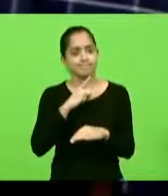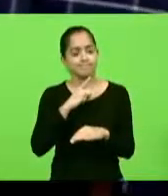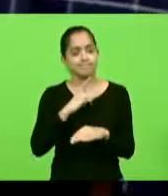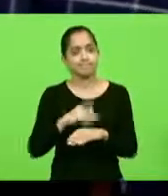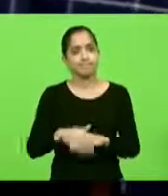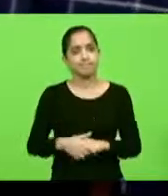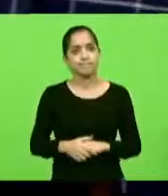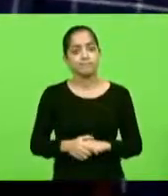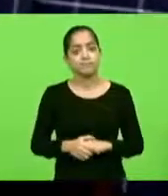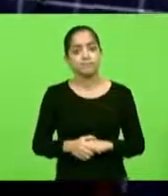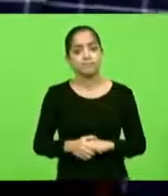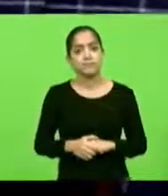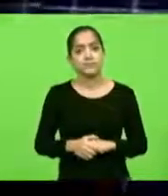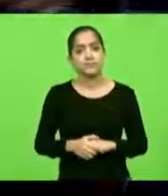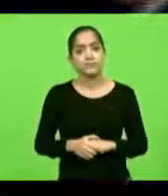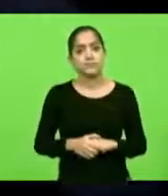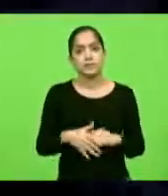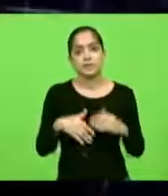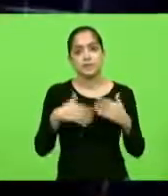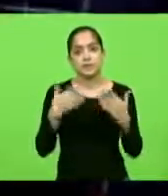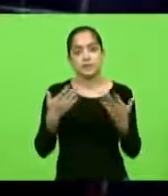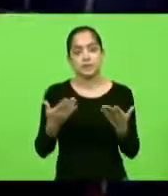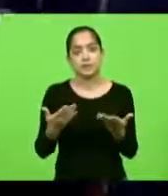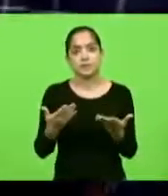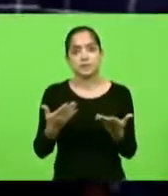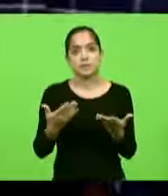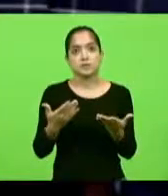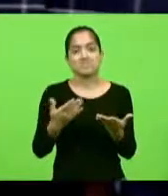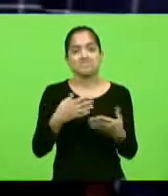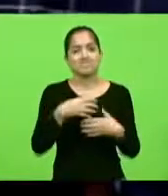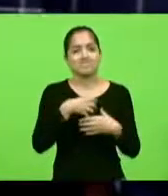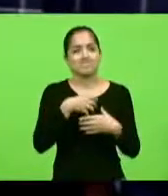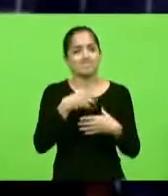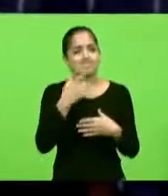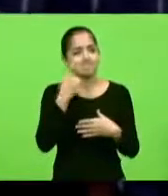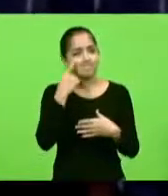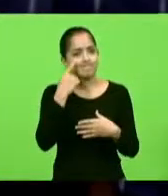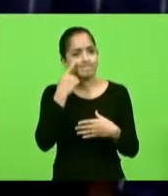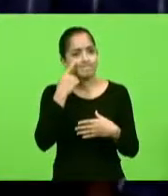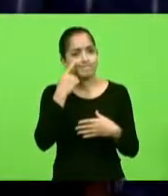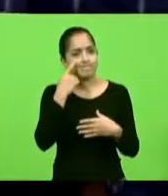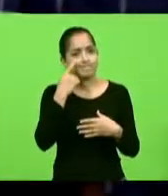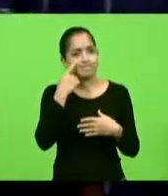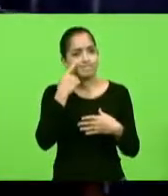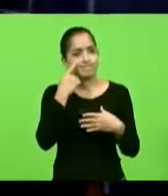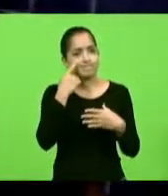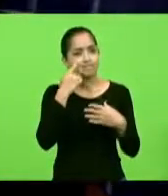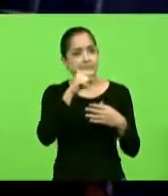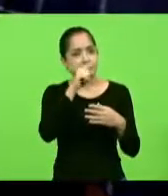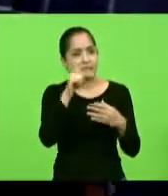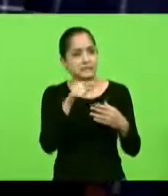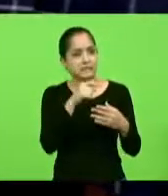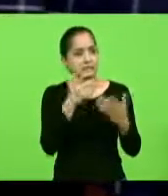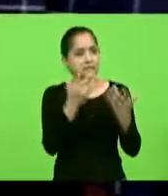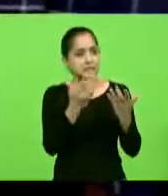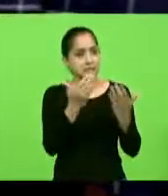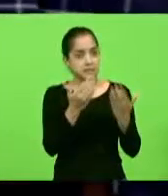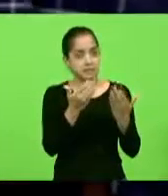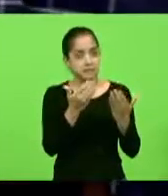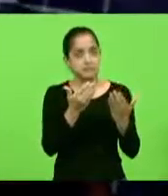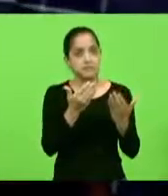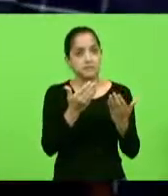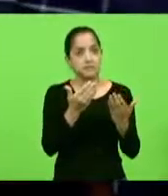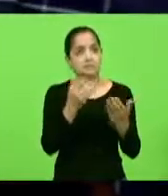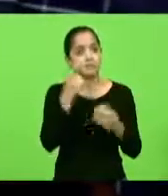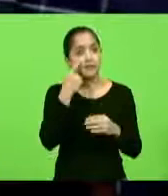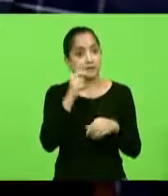tem coisa. Não é assim. Eu estou sentindo o cheiro de coisa e que a gente vai ter que ficar, deputado Jessé, de